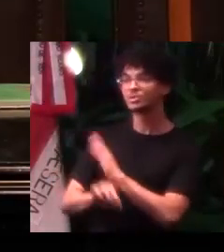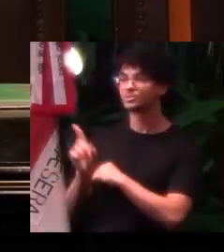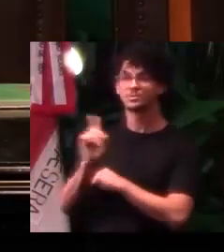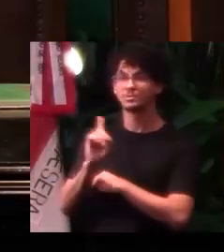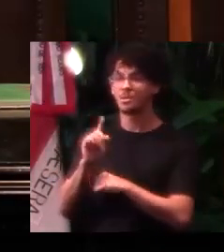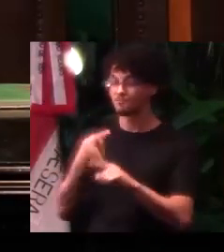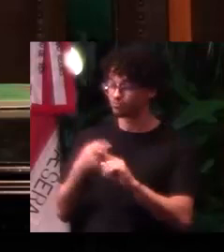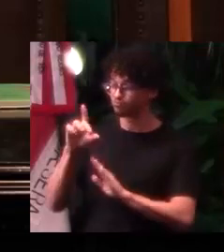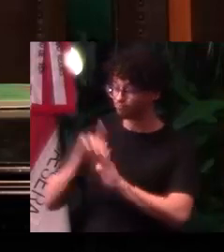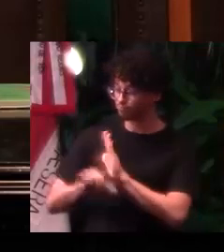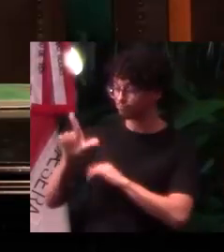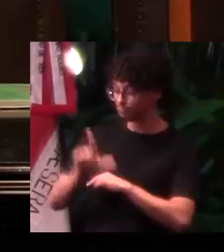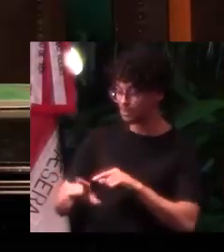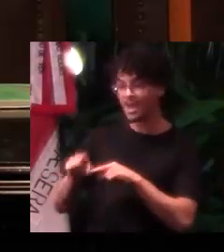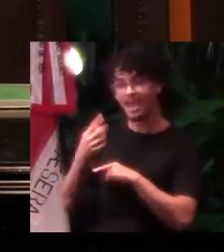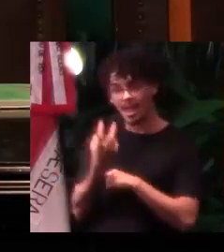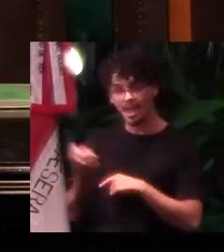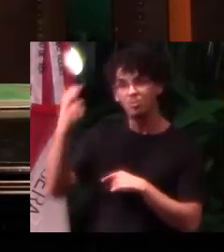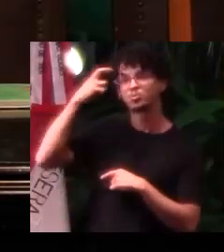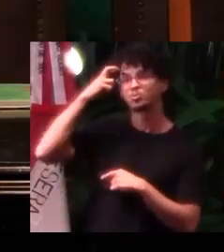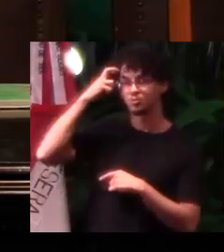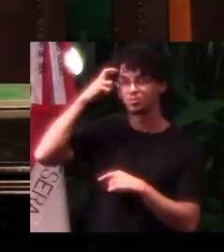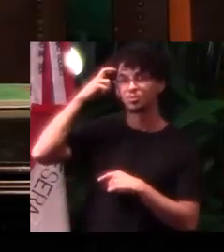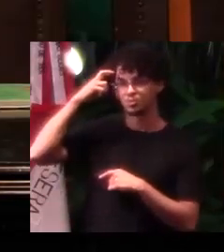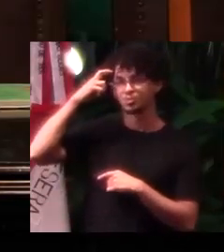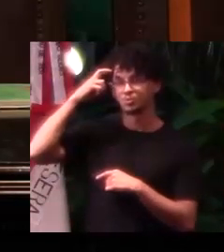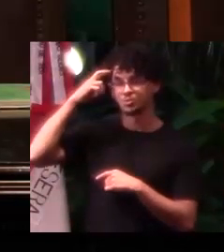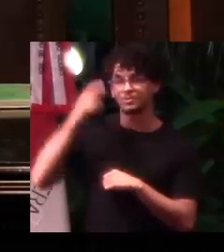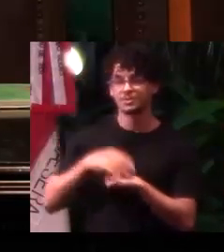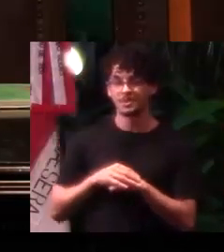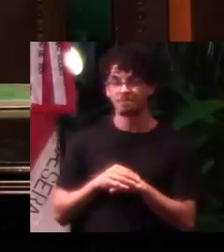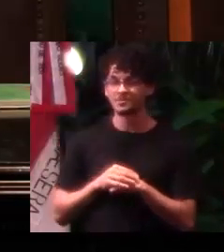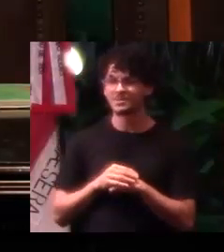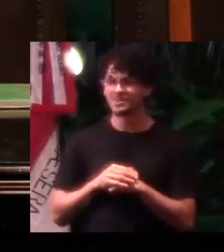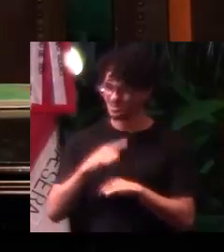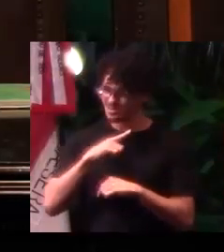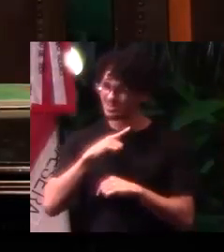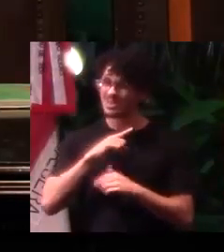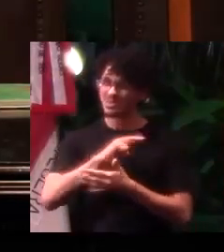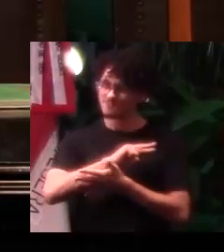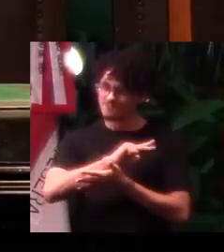está retratado, assim, em várias